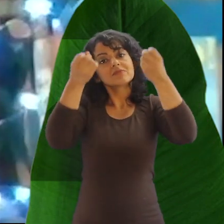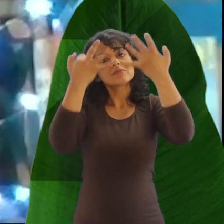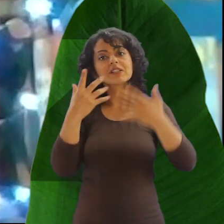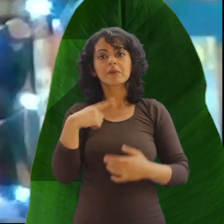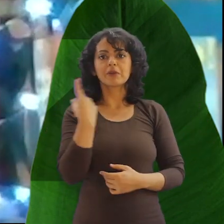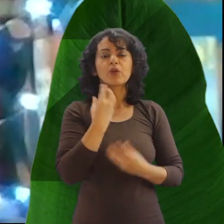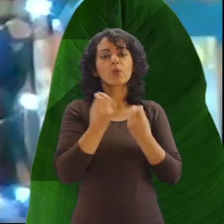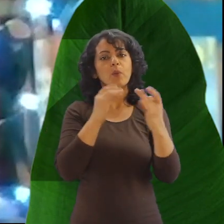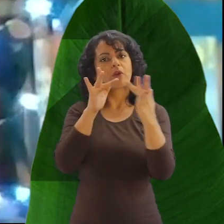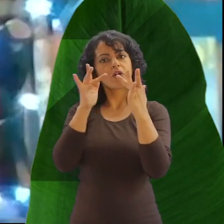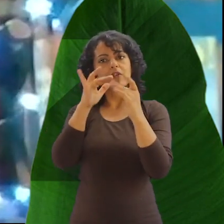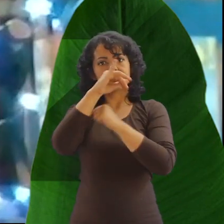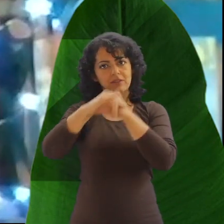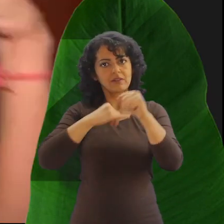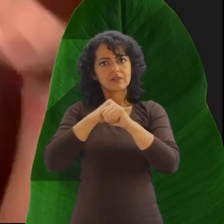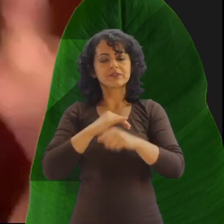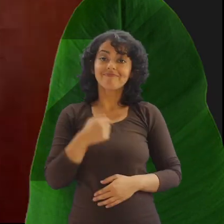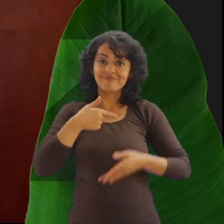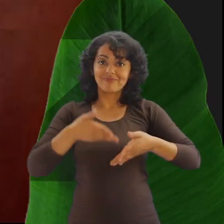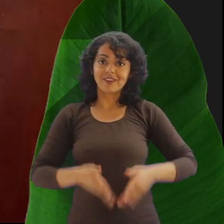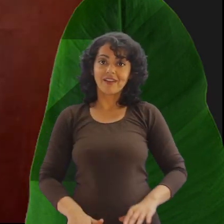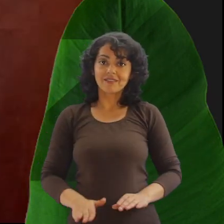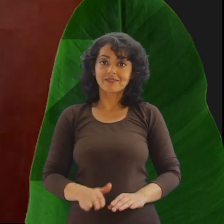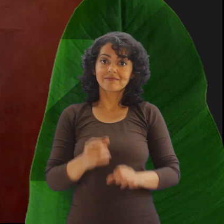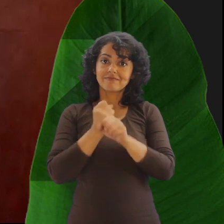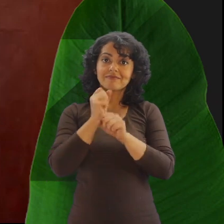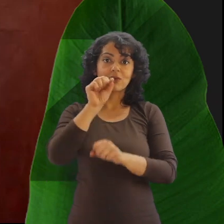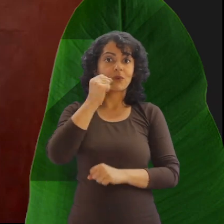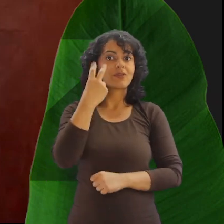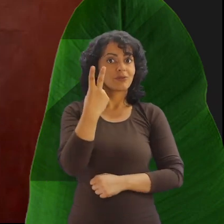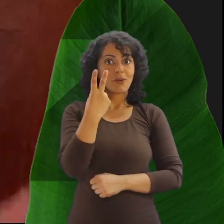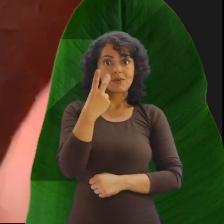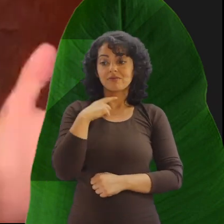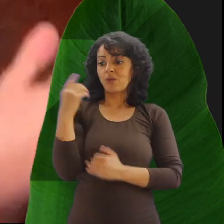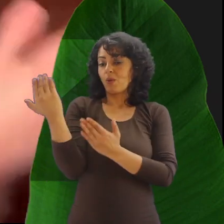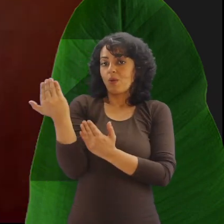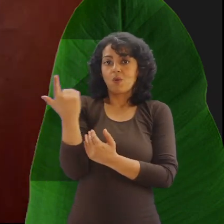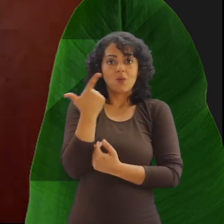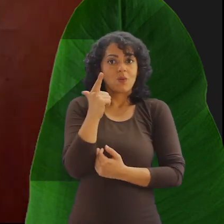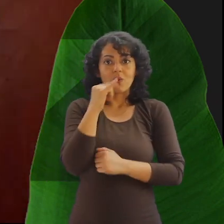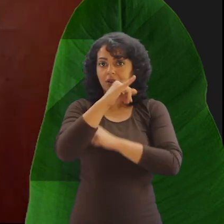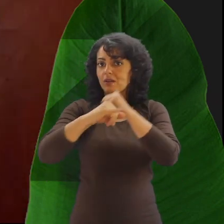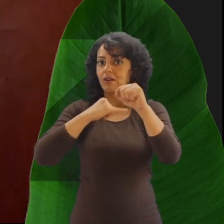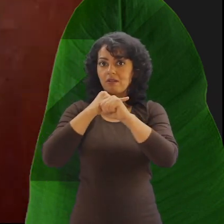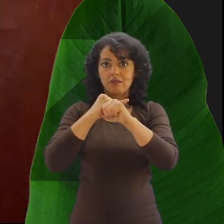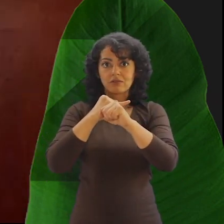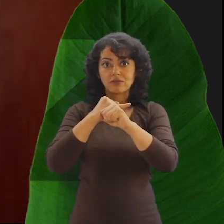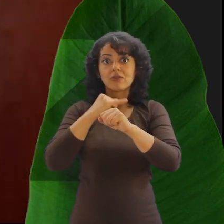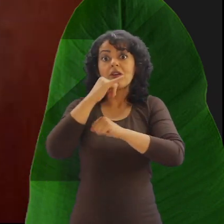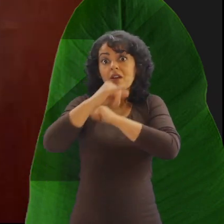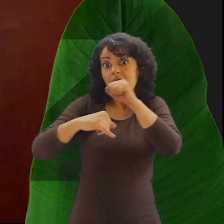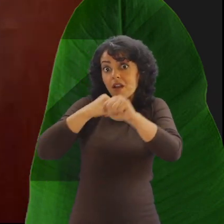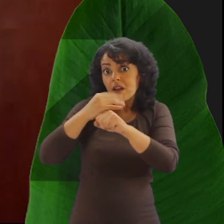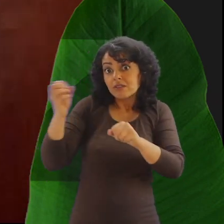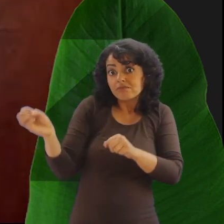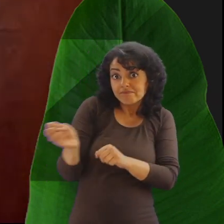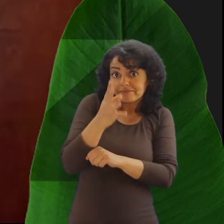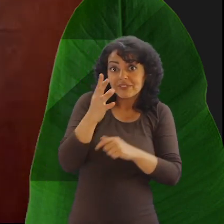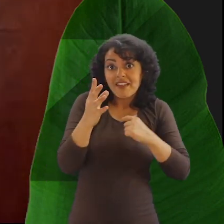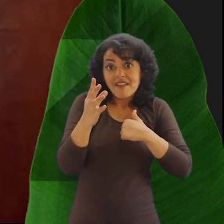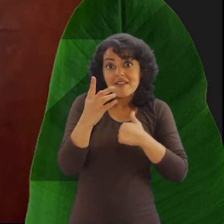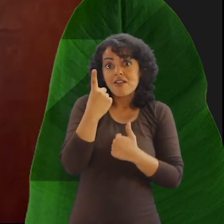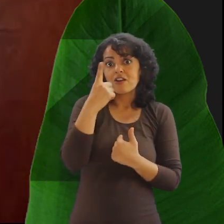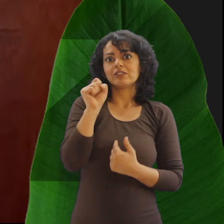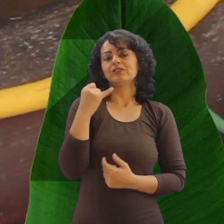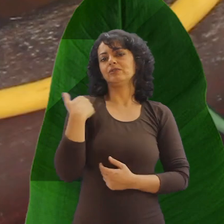você se relaciona com a internet. Enfim. Eu sou de 82, então eu tive uma adolescência sem internet. Lembro que quando a internet chegou, eu tinha